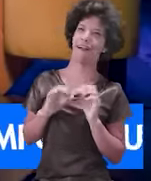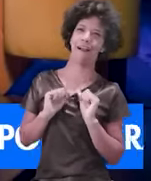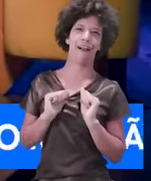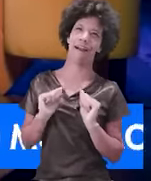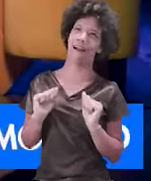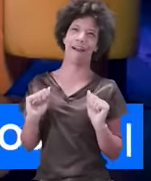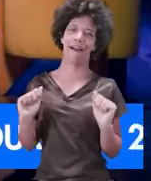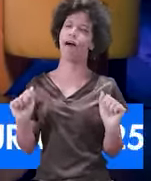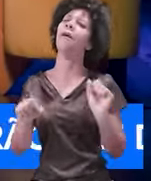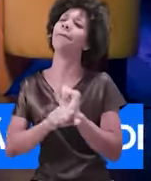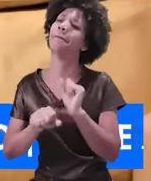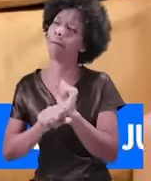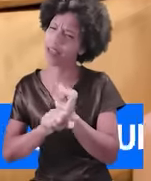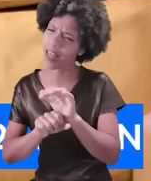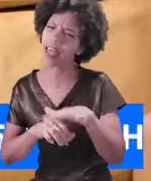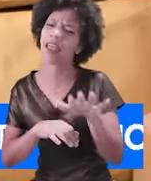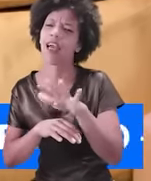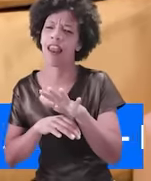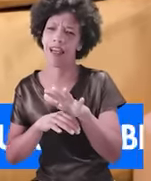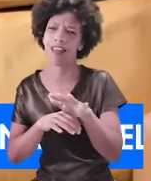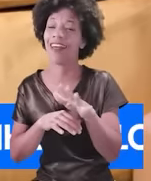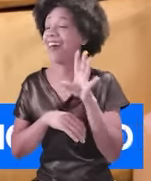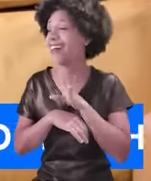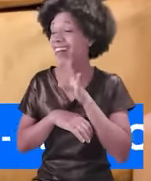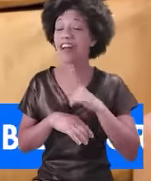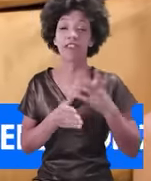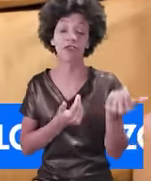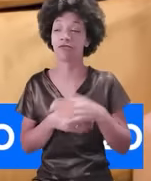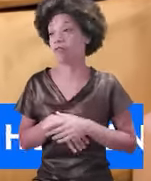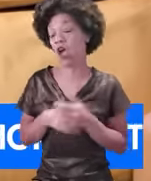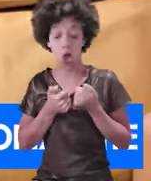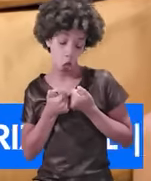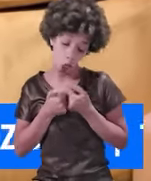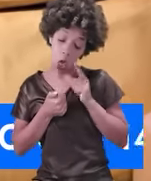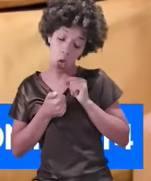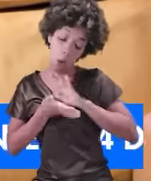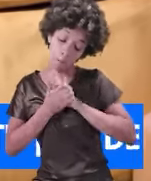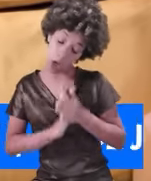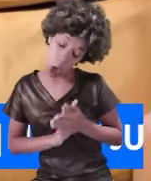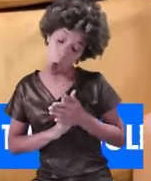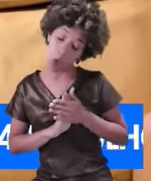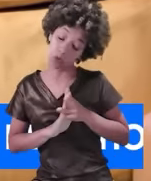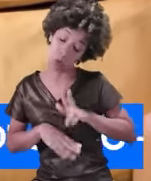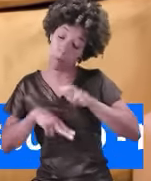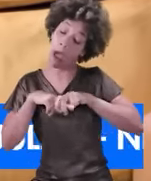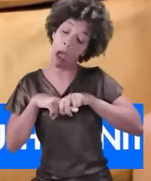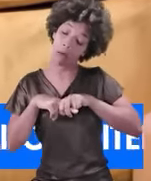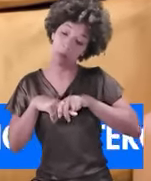pera aí galera o é legal tem um jovens assim lamentável e humilhou no palco